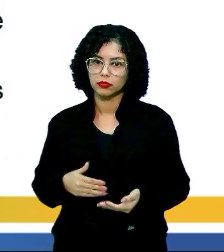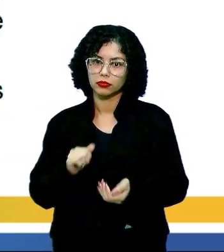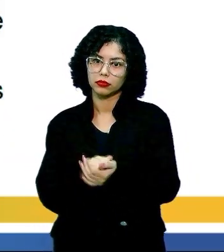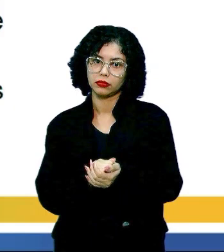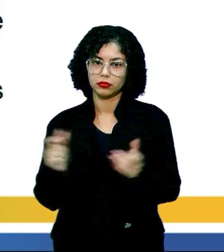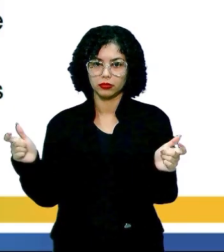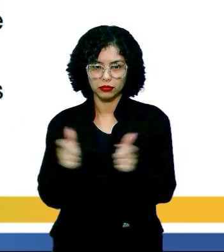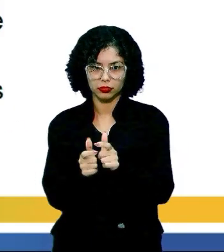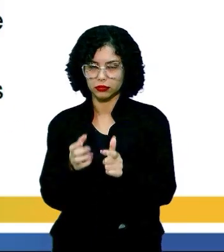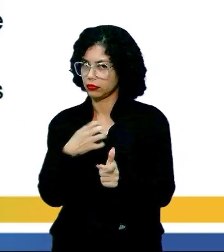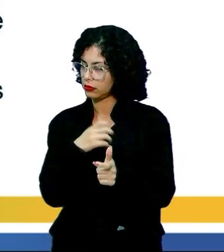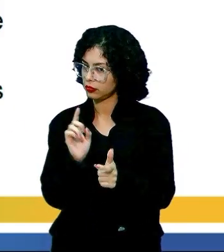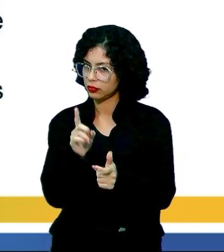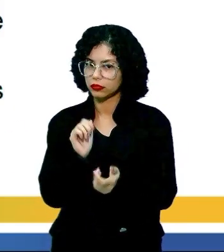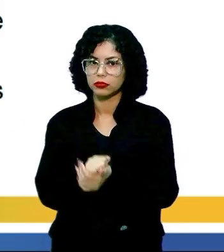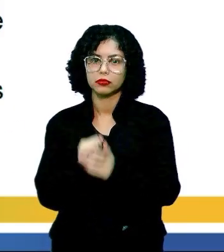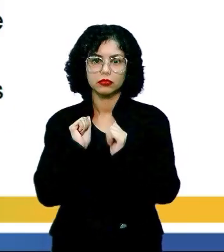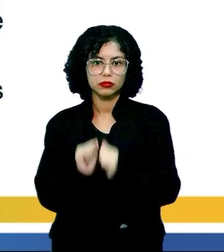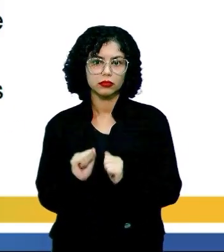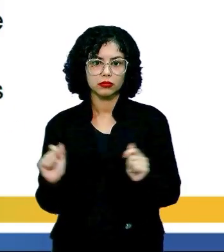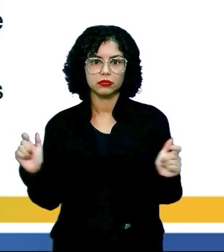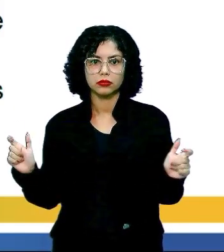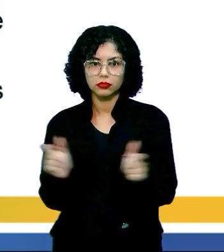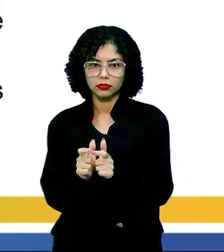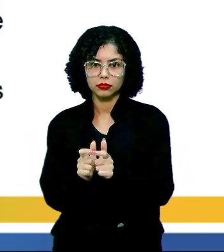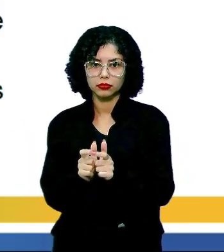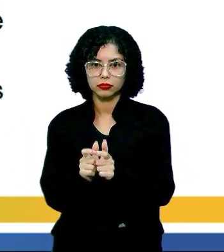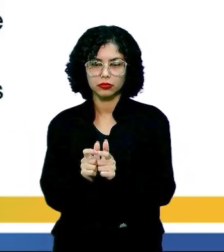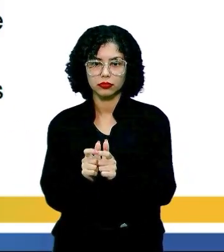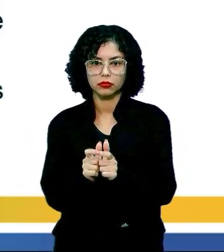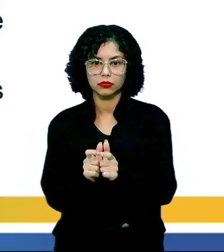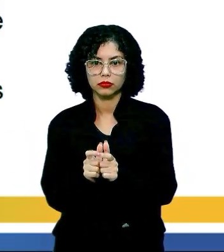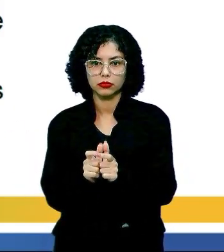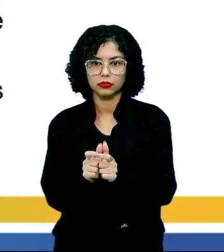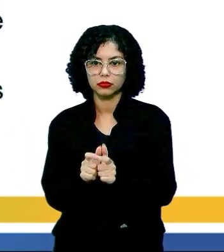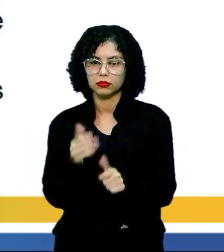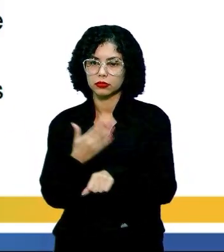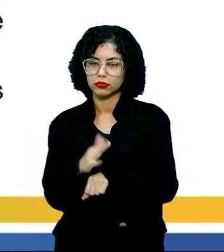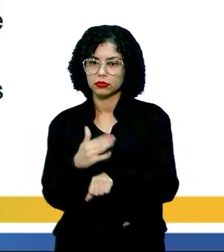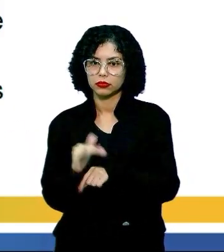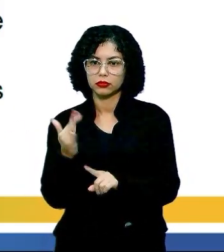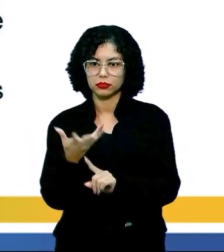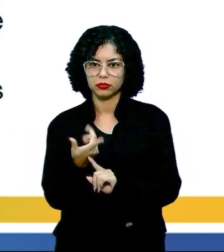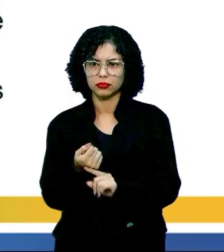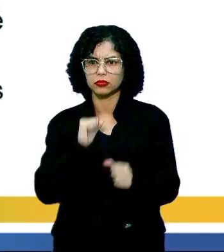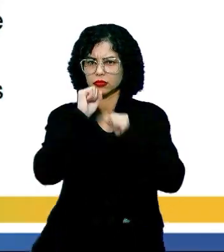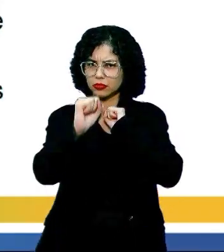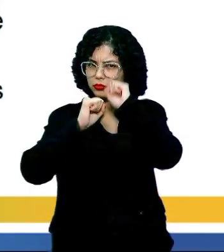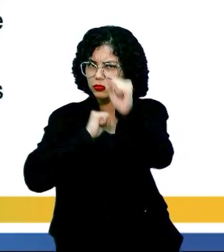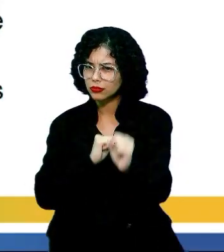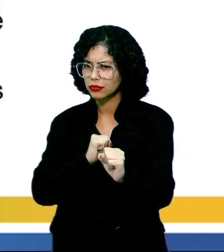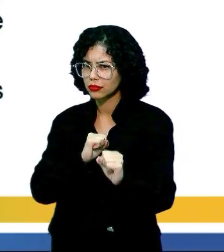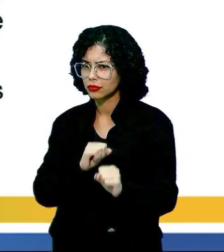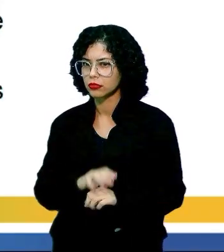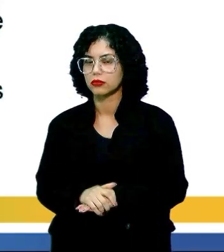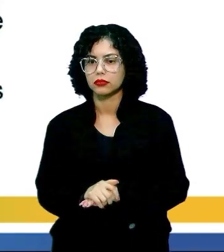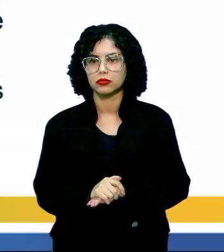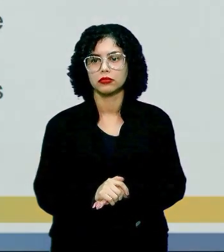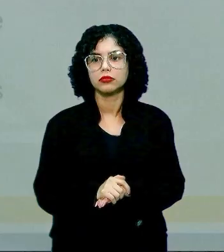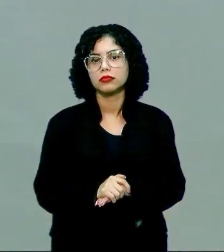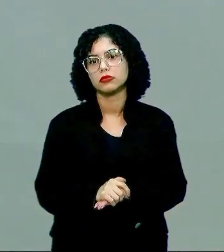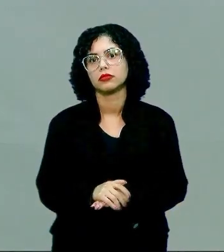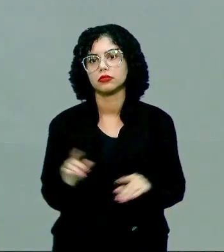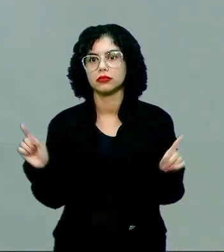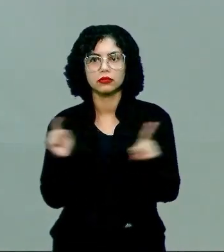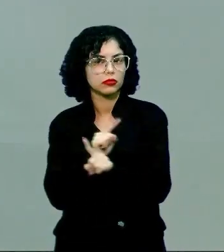isso aqui tá falando diminui não faz sentido tá E ali a alternativa d permitiu diminuir a prática de artes marciais como